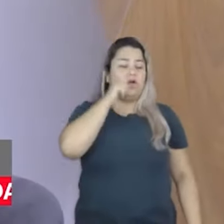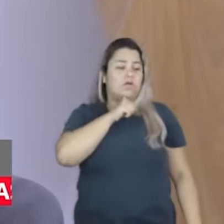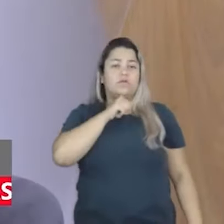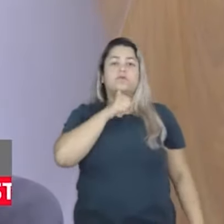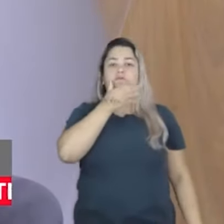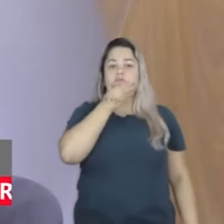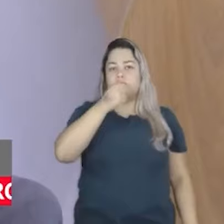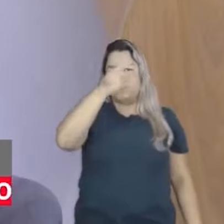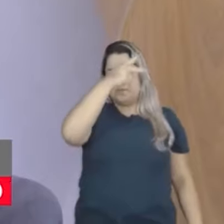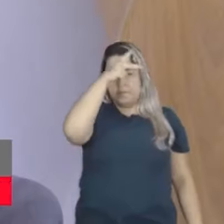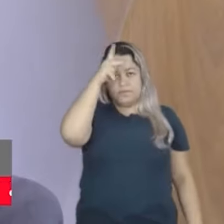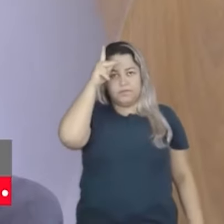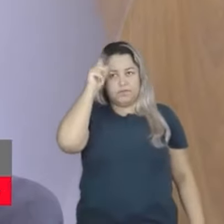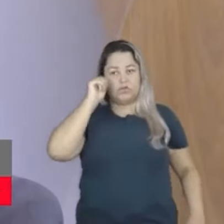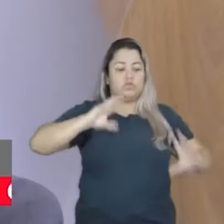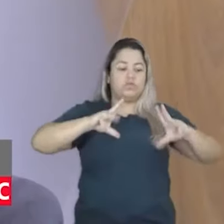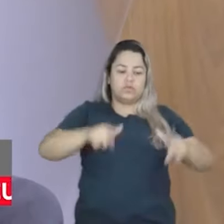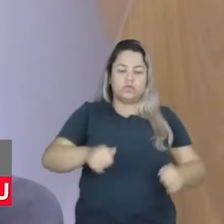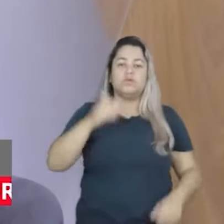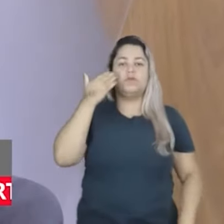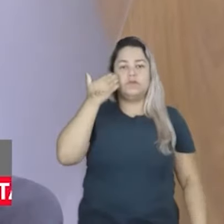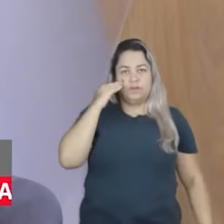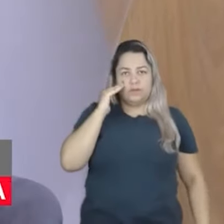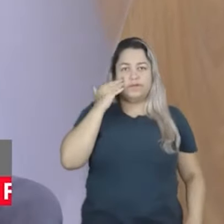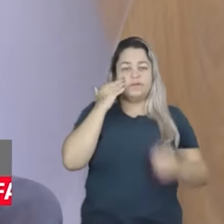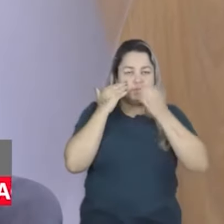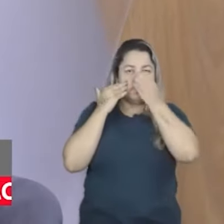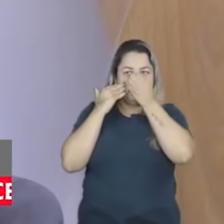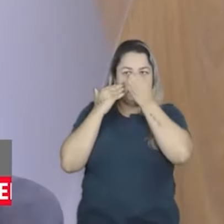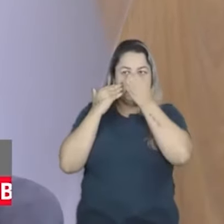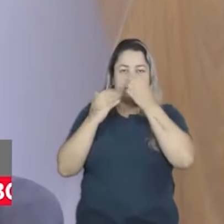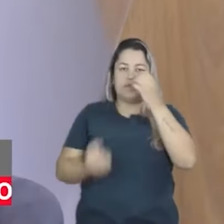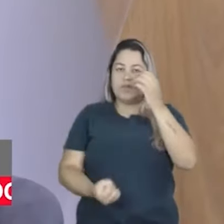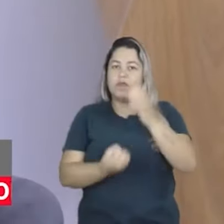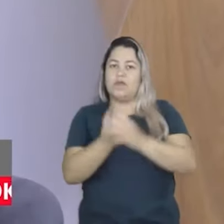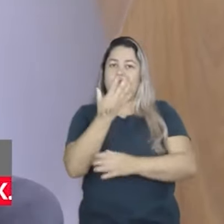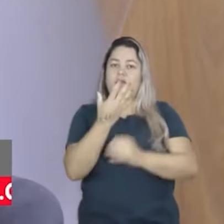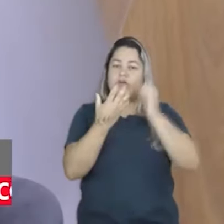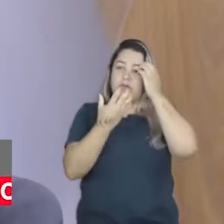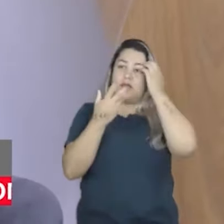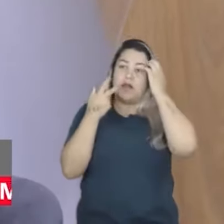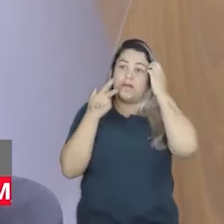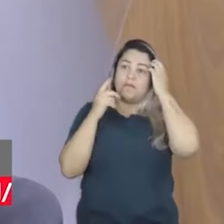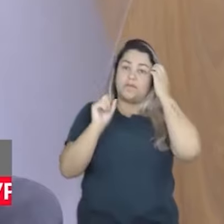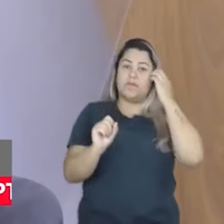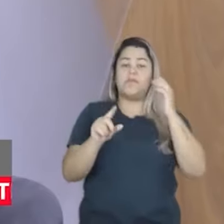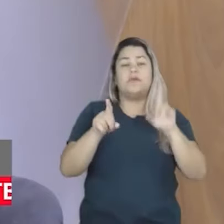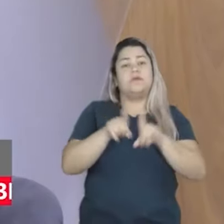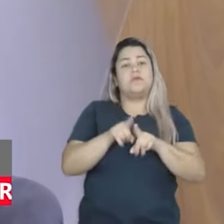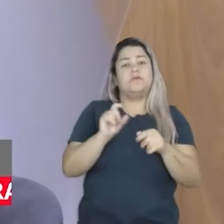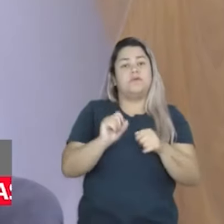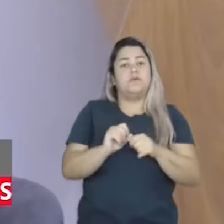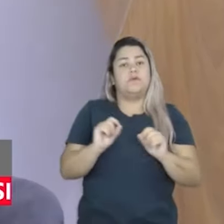a prefeitos e prefeitas, é bom que todos entendam isso, né, a criar esses organismos para fazer com